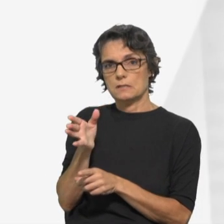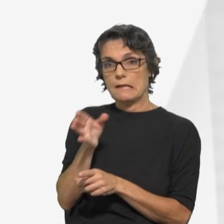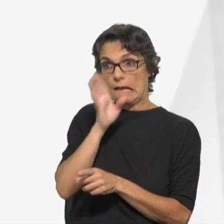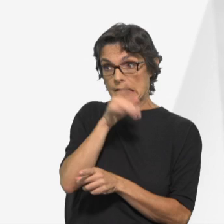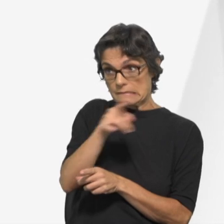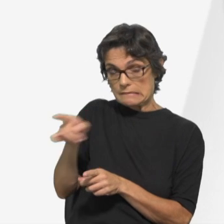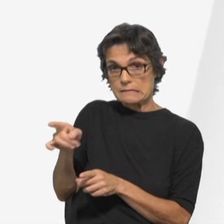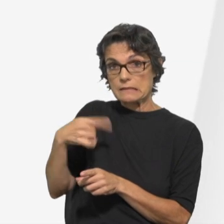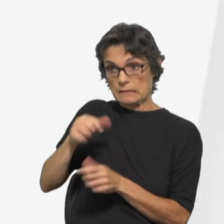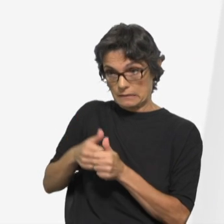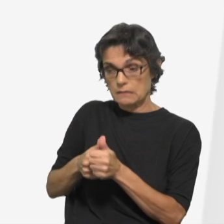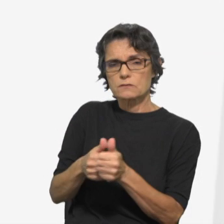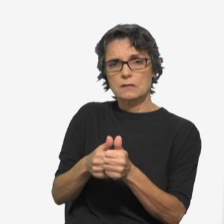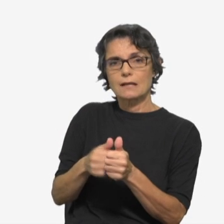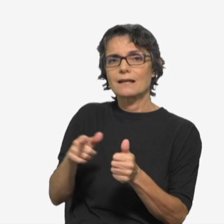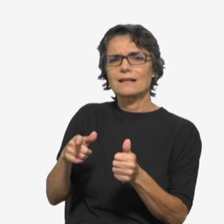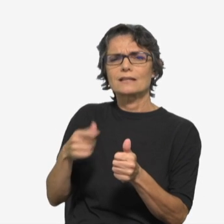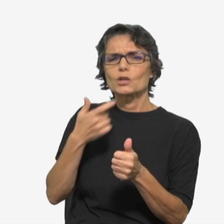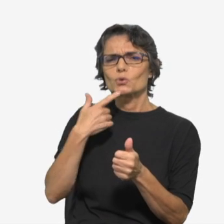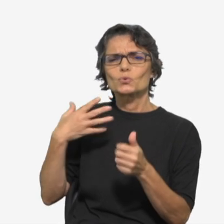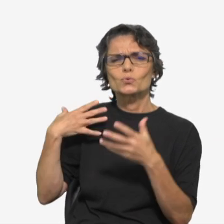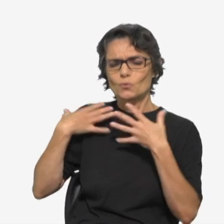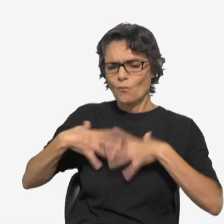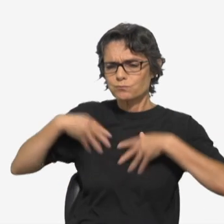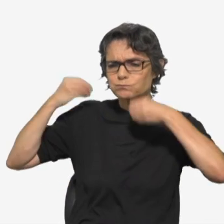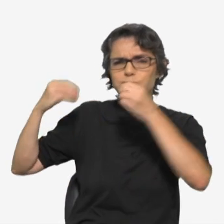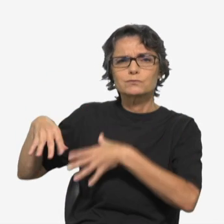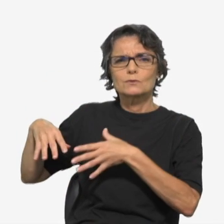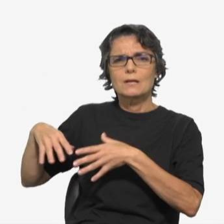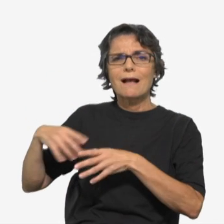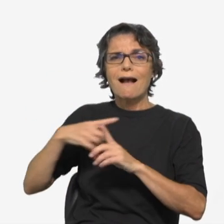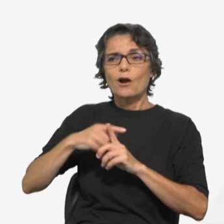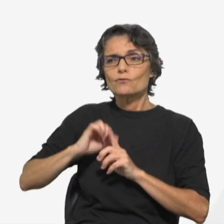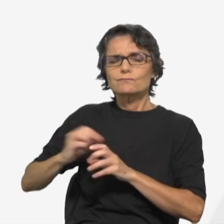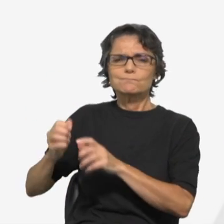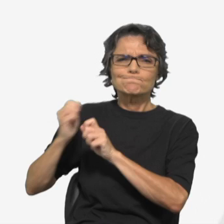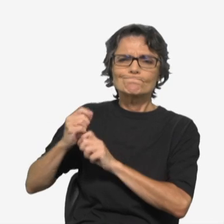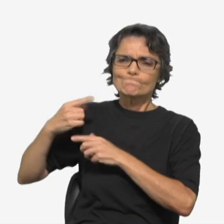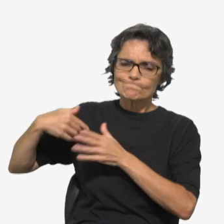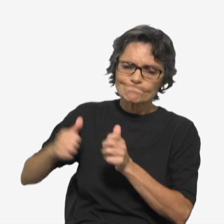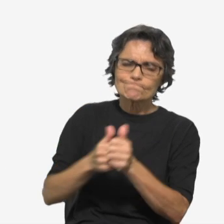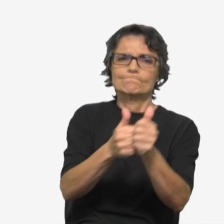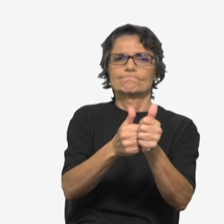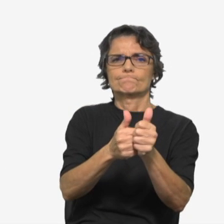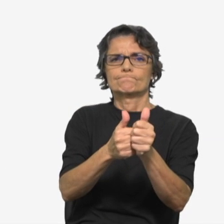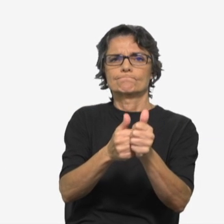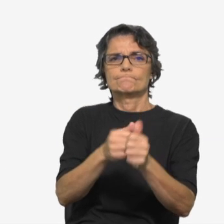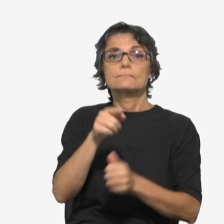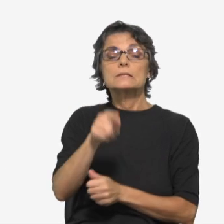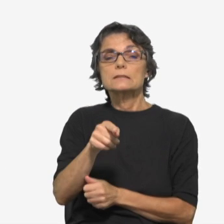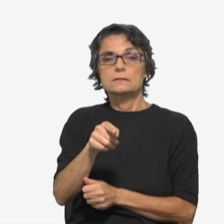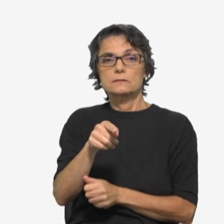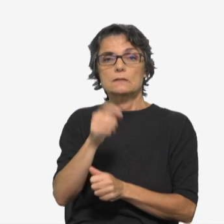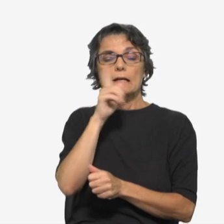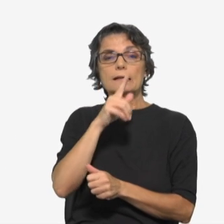quiser seguir-me, renuncie a si mesmo, tome a sua cruz e siga-me. Na verdade, quem quiser